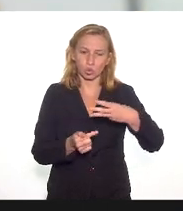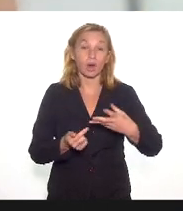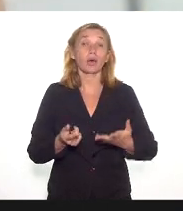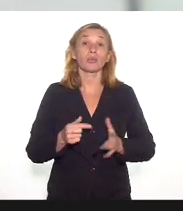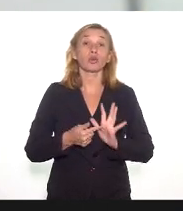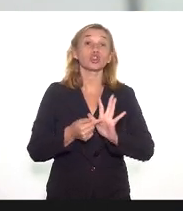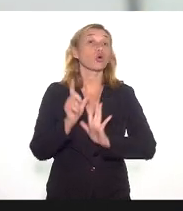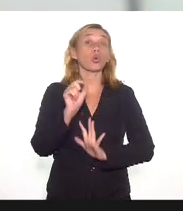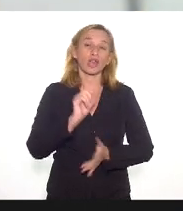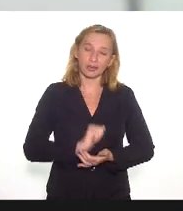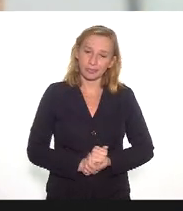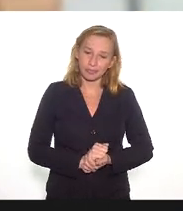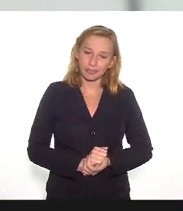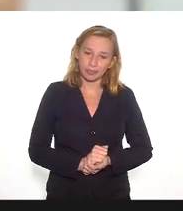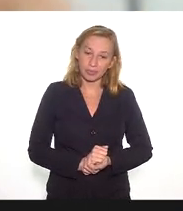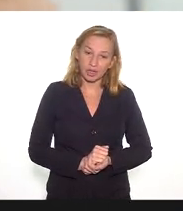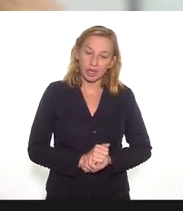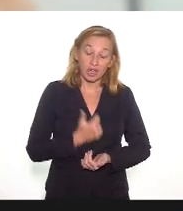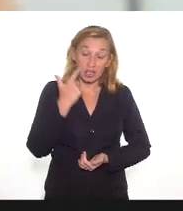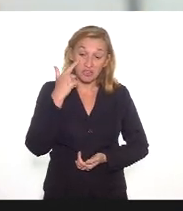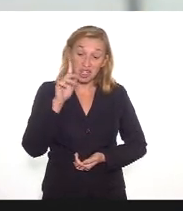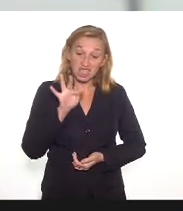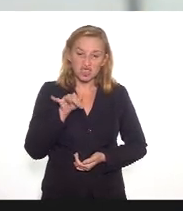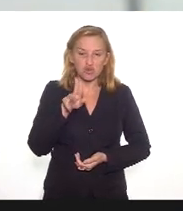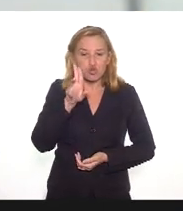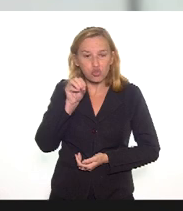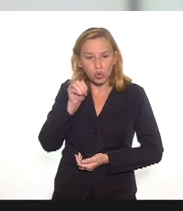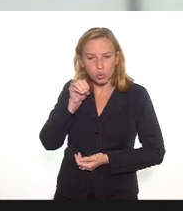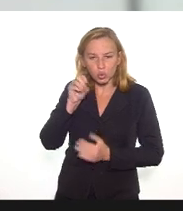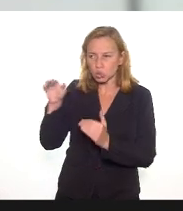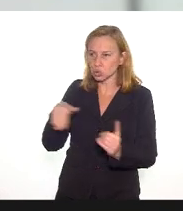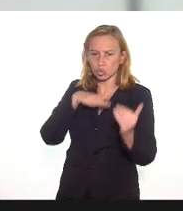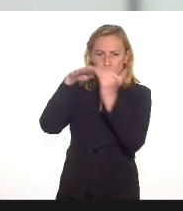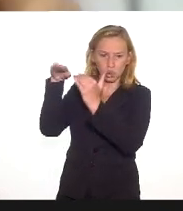que a gente não ache que esse fundo soberano está